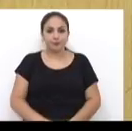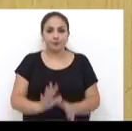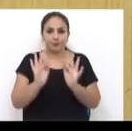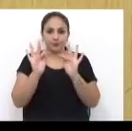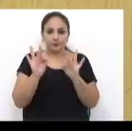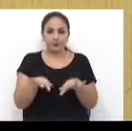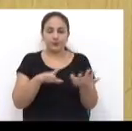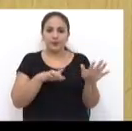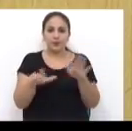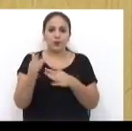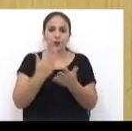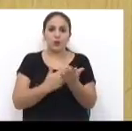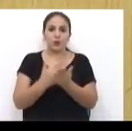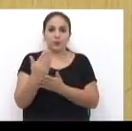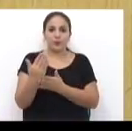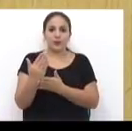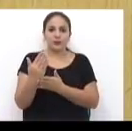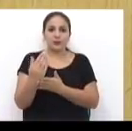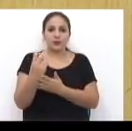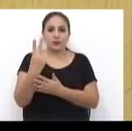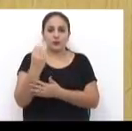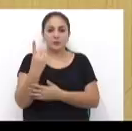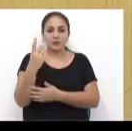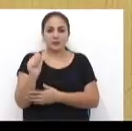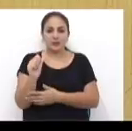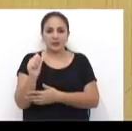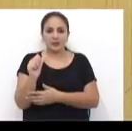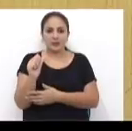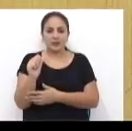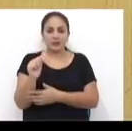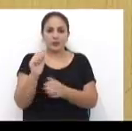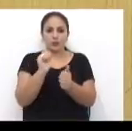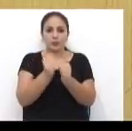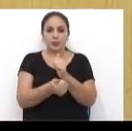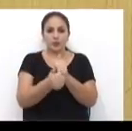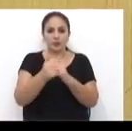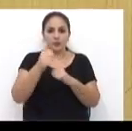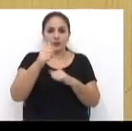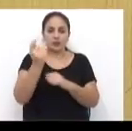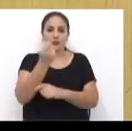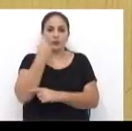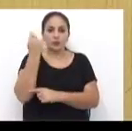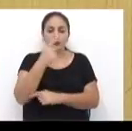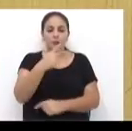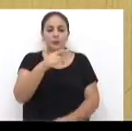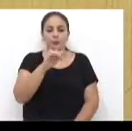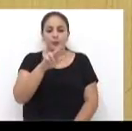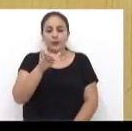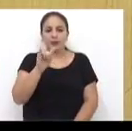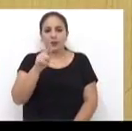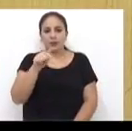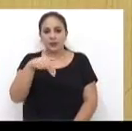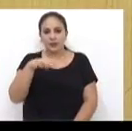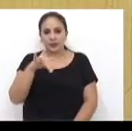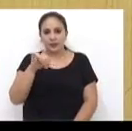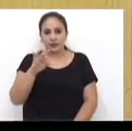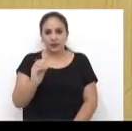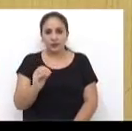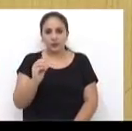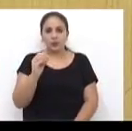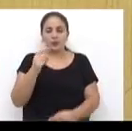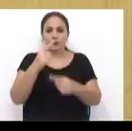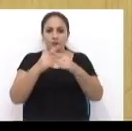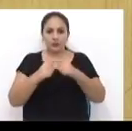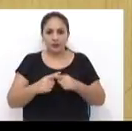usa. Neste fim de semana, inicia a temporada de 2017 do Esporte Clube Gaúcho. O Periquito vai disputar a terceirona